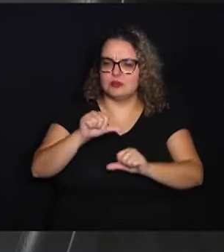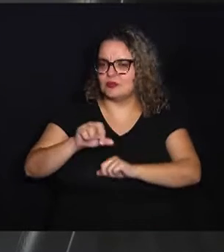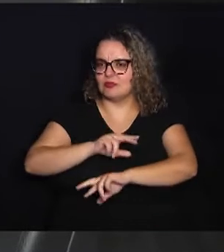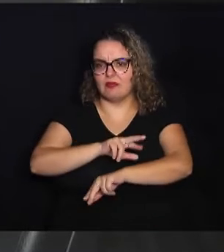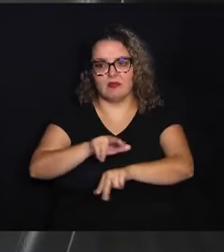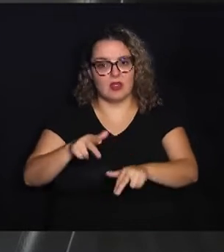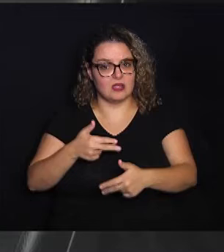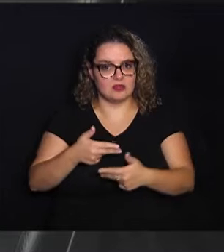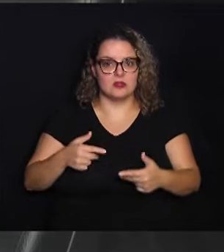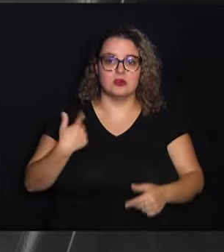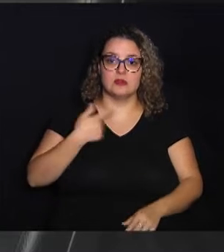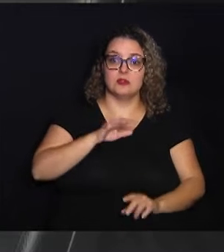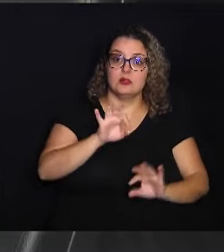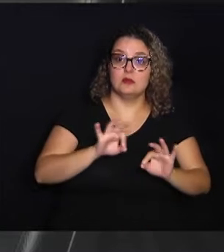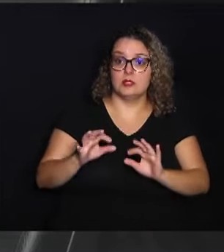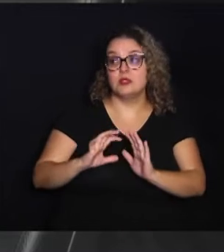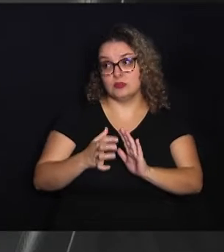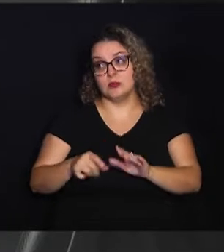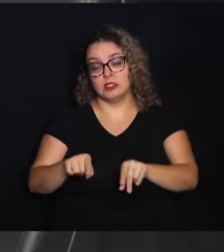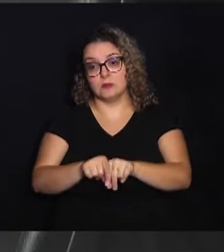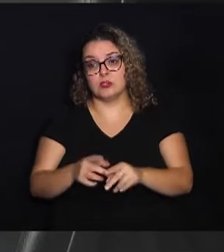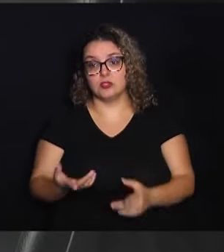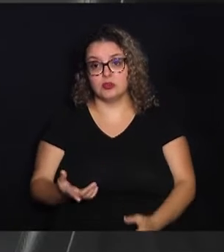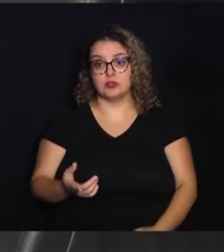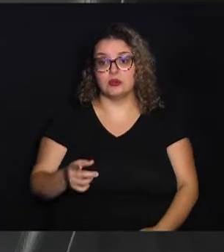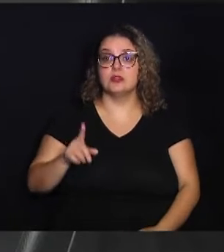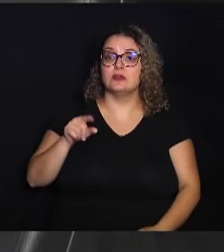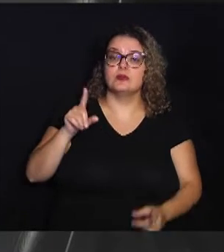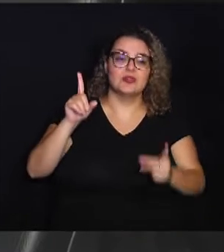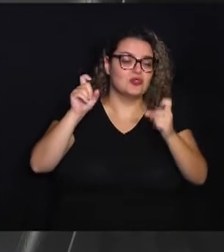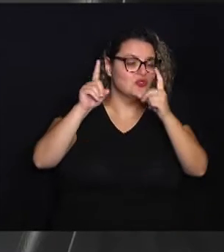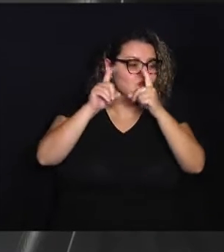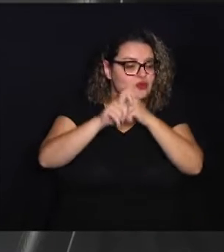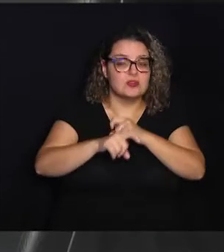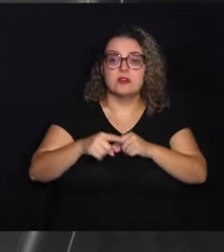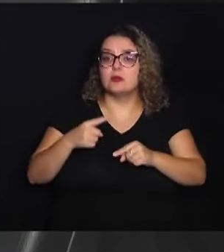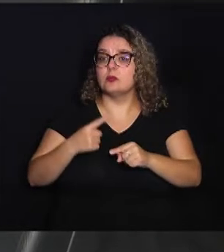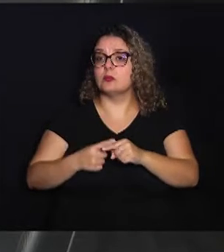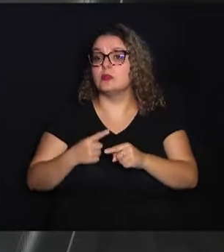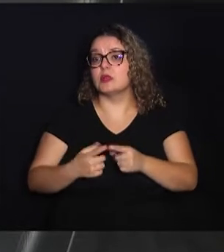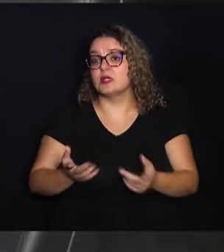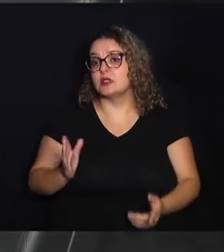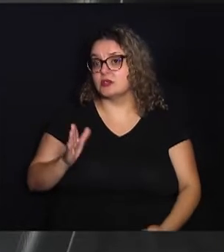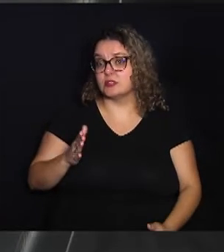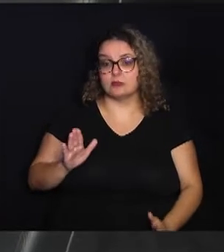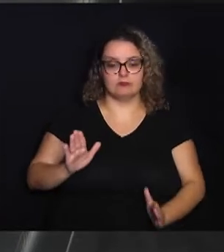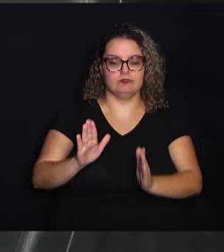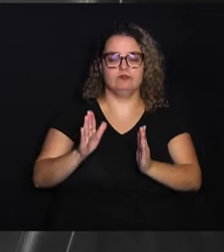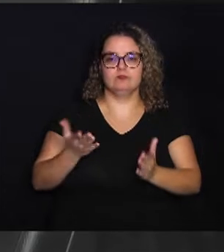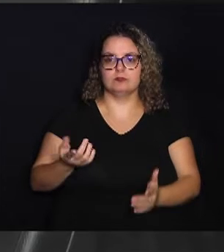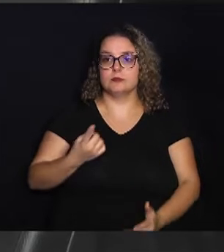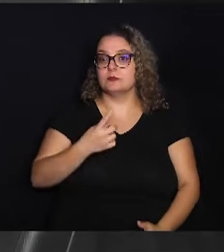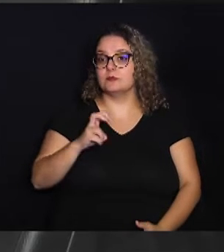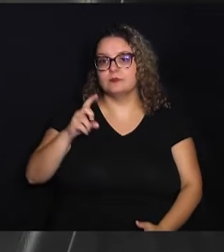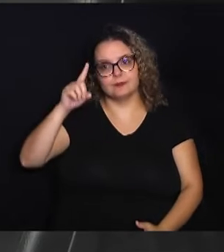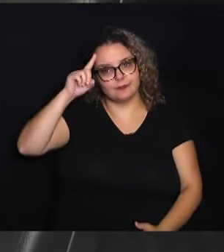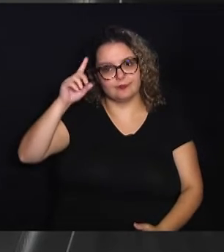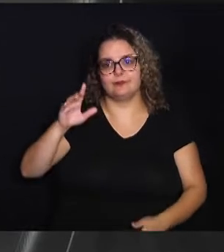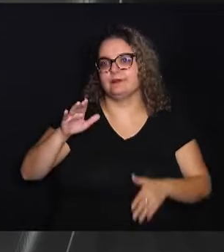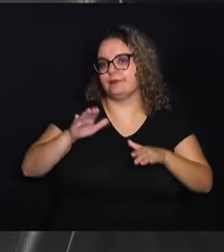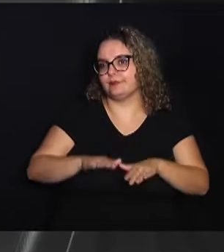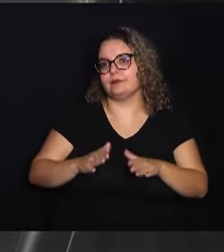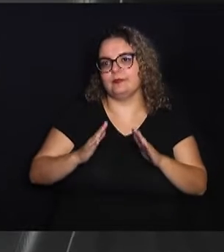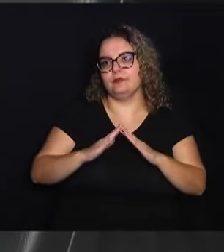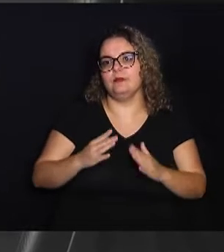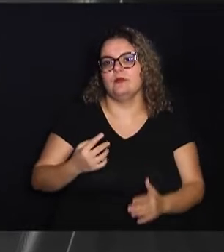nosso planejamento até de partido. E foi muito difícil porque a gente de cara, já ficamos 15 dias em casa. Sim. A gente não